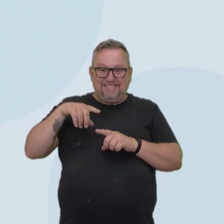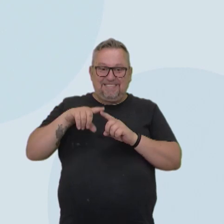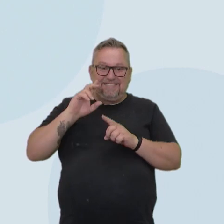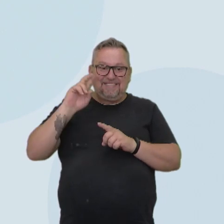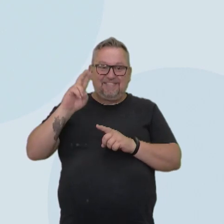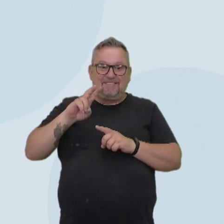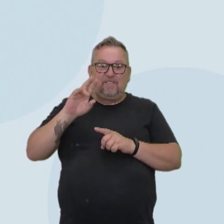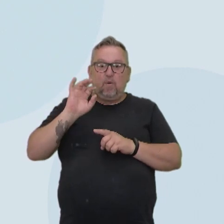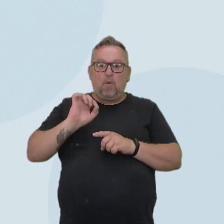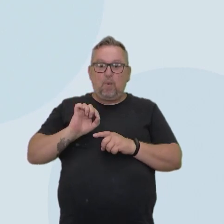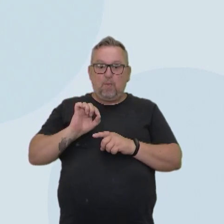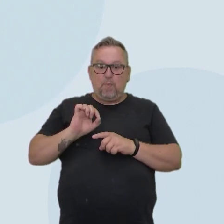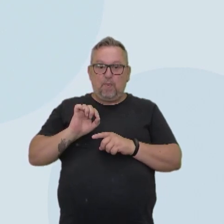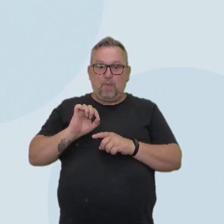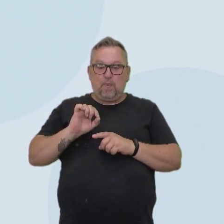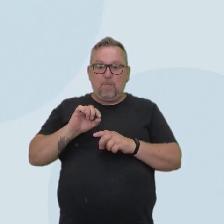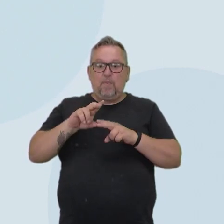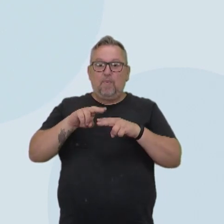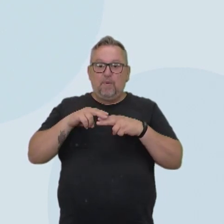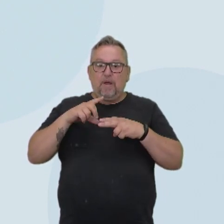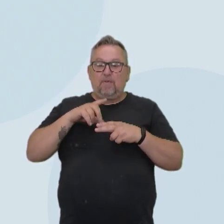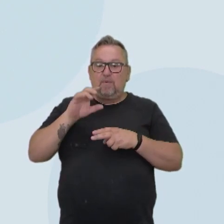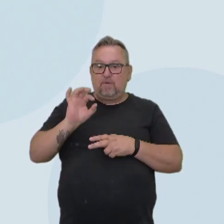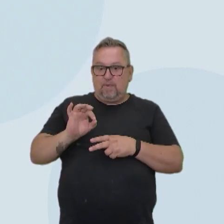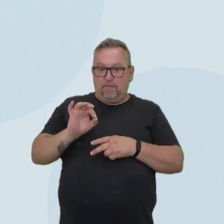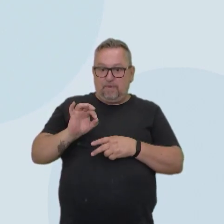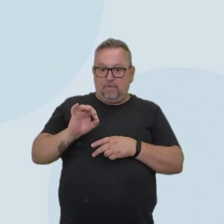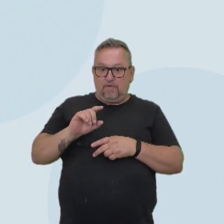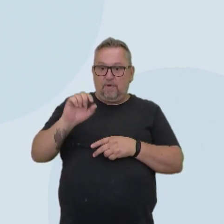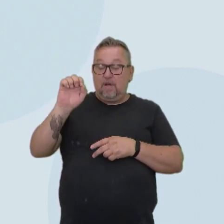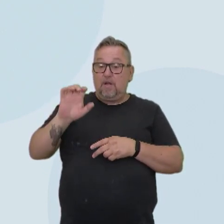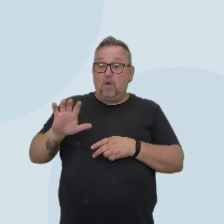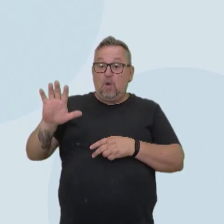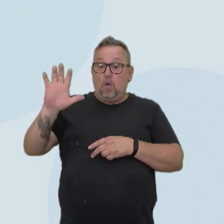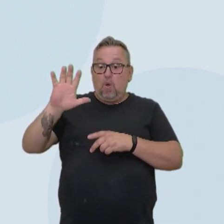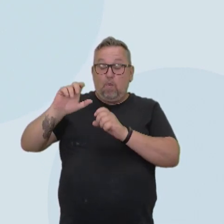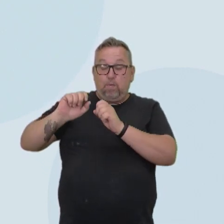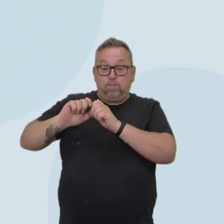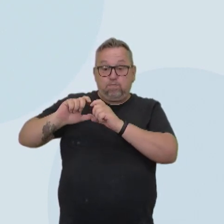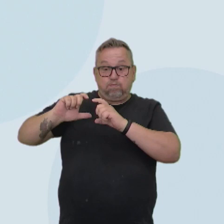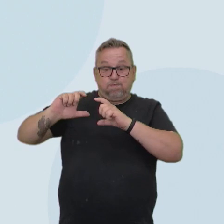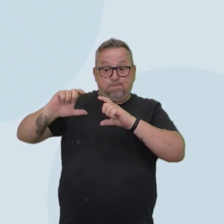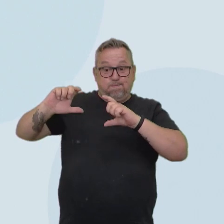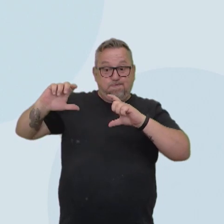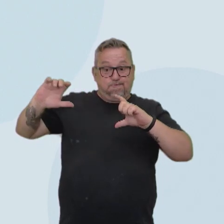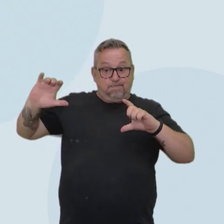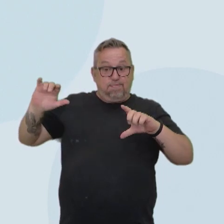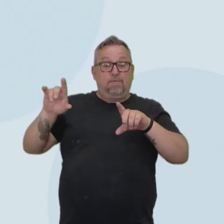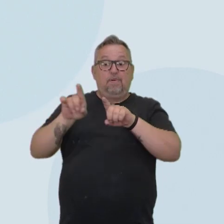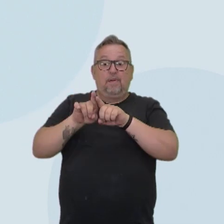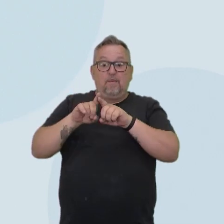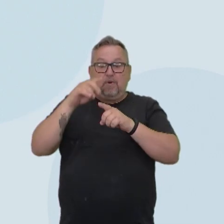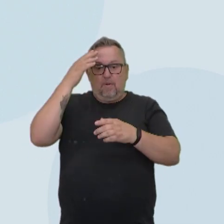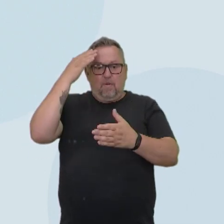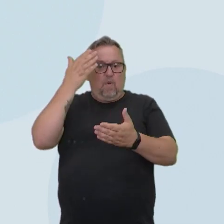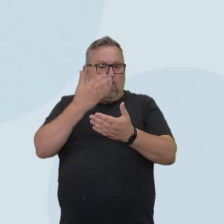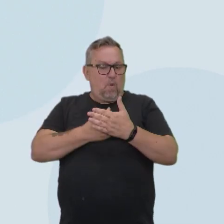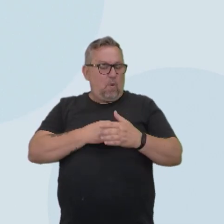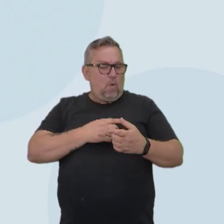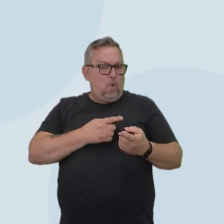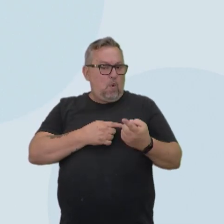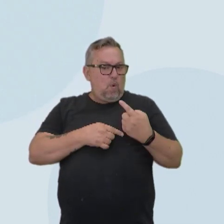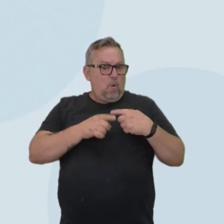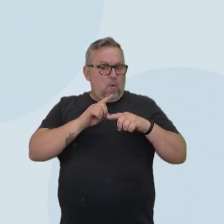otimismo aí, né? Por causa que justamente a Europa estava se expandindo, a confiança nesse progresso, seja ele qual for, mas